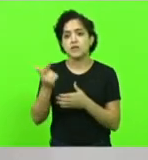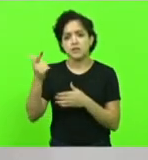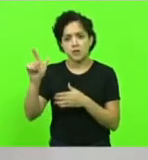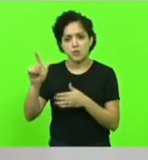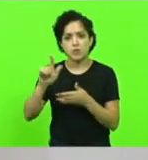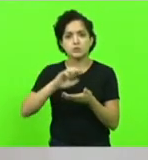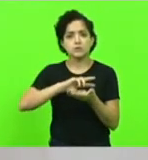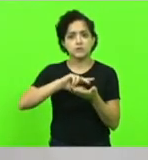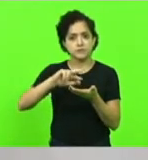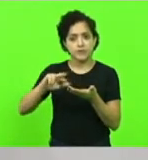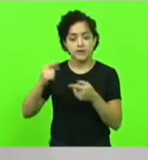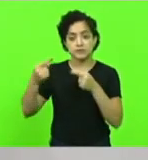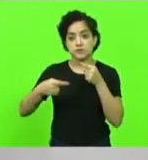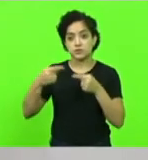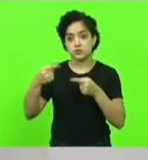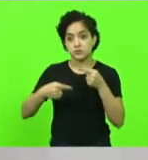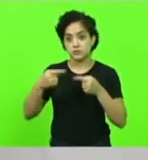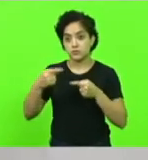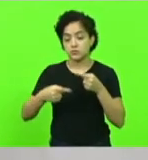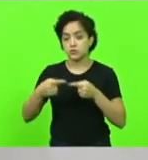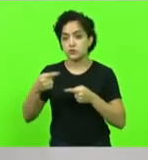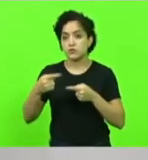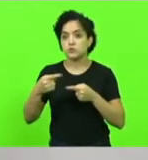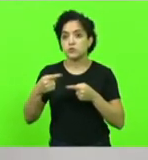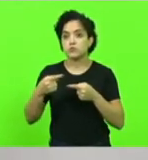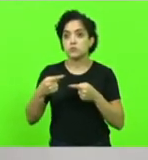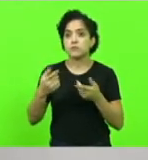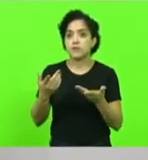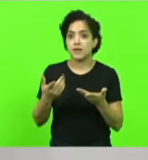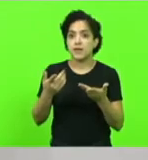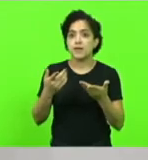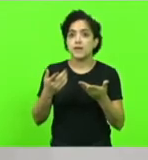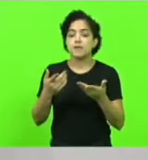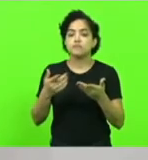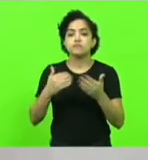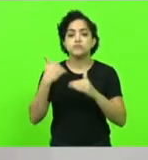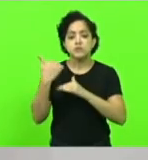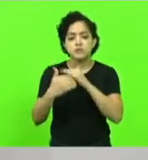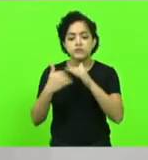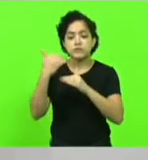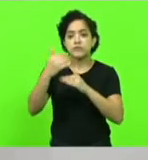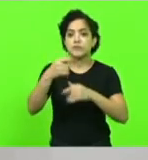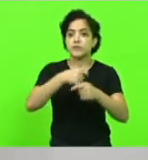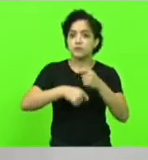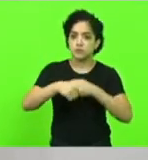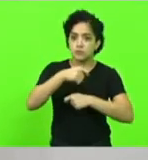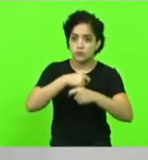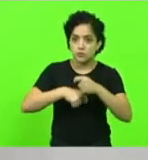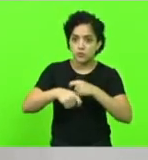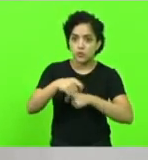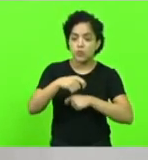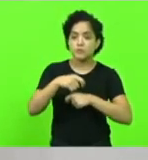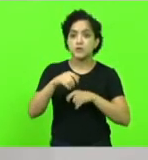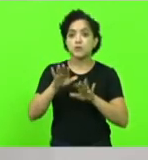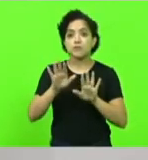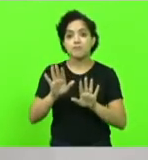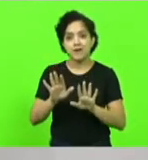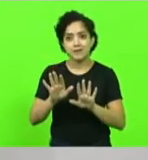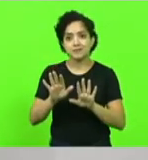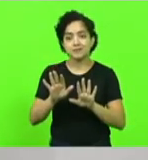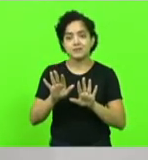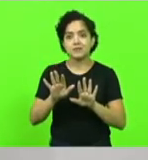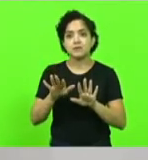gente vem discutindo no que concerne a infraestrutura, a desenvolvimento econômico do nosso Estado, mas nós não podemos